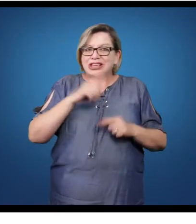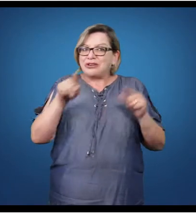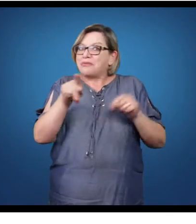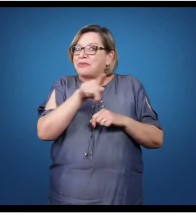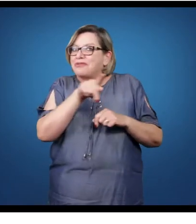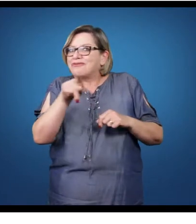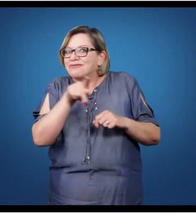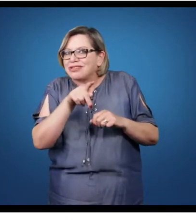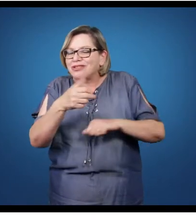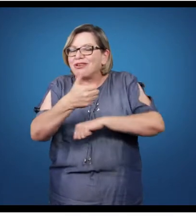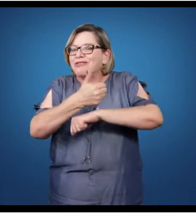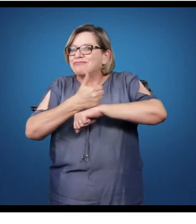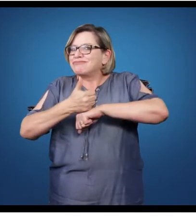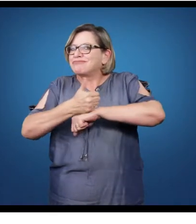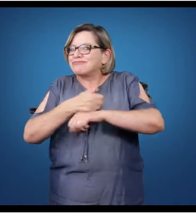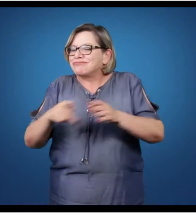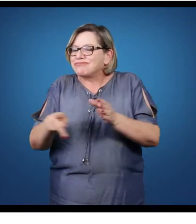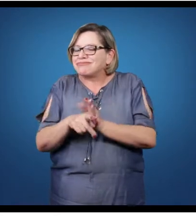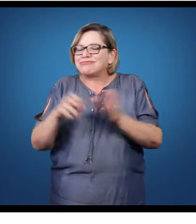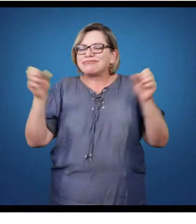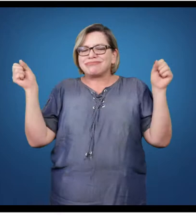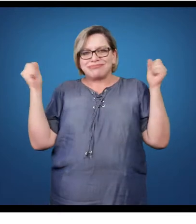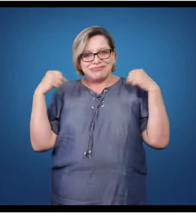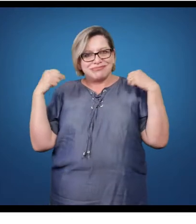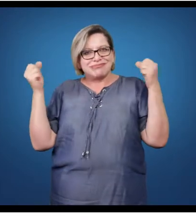profissional da educação física